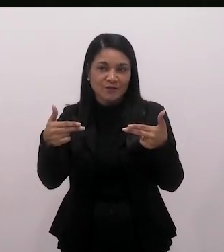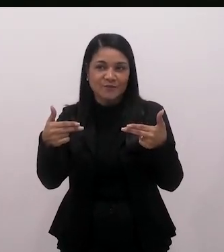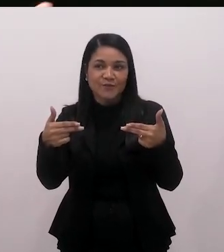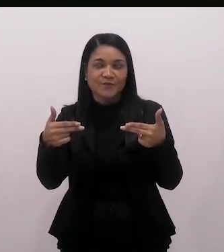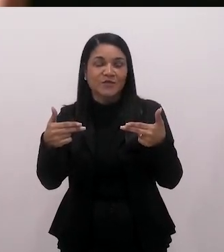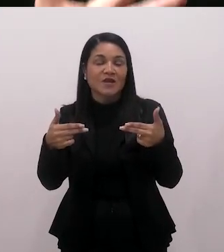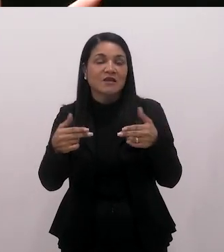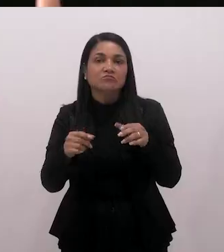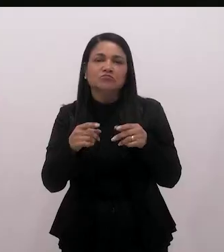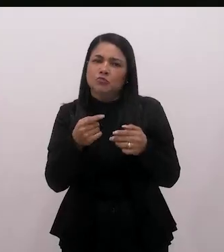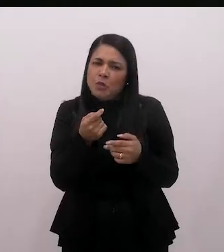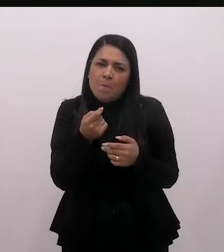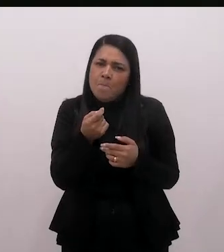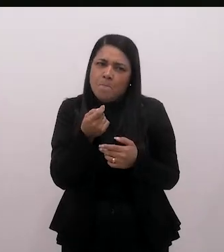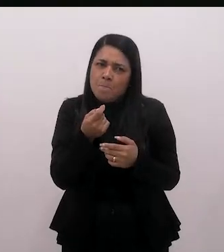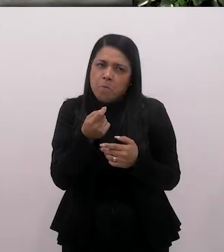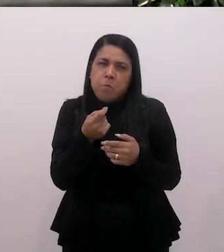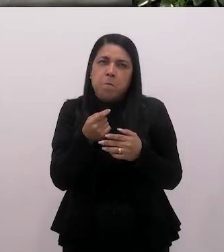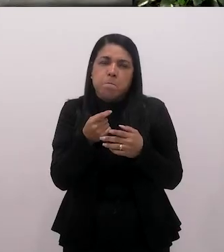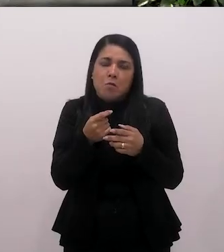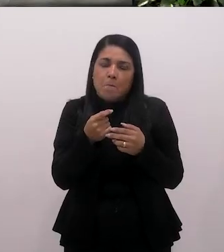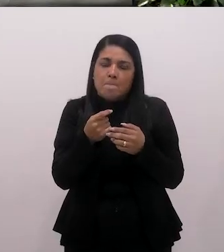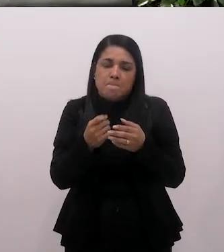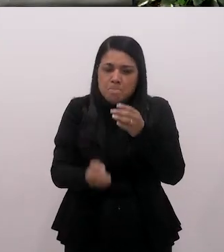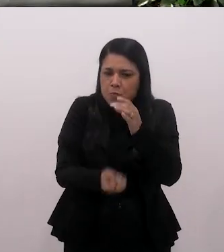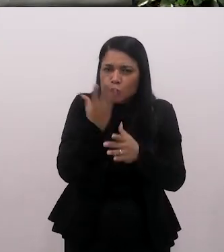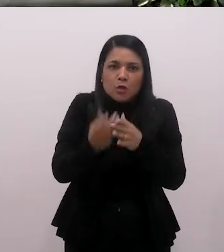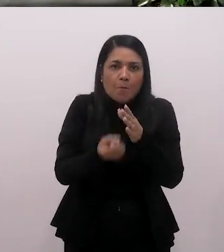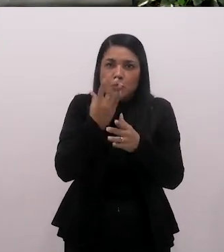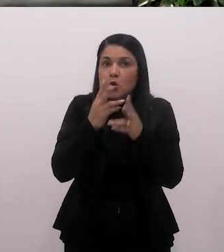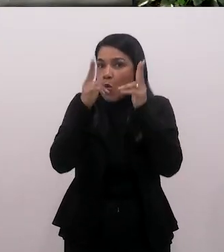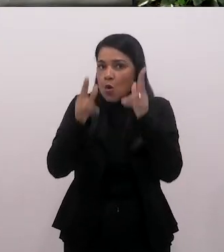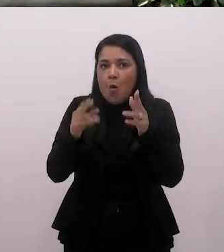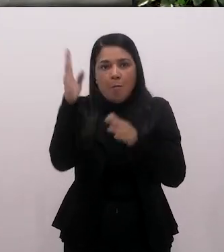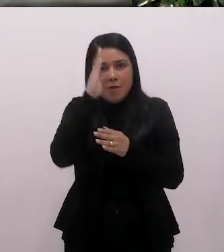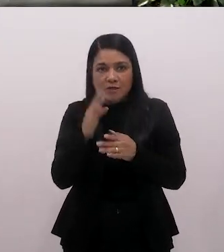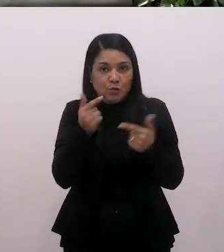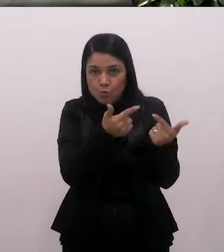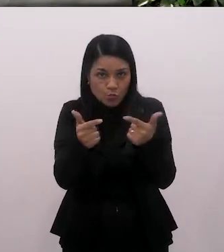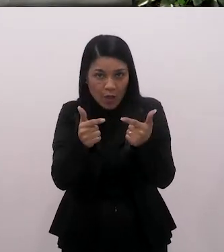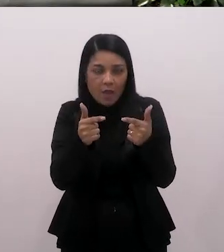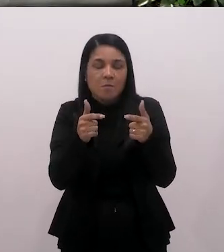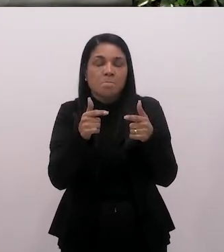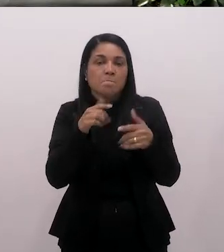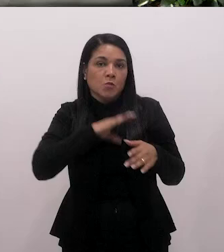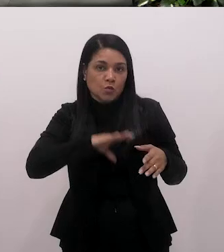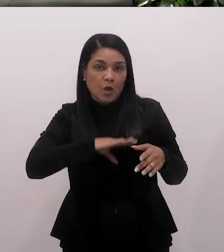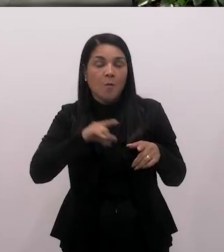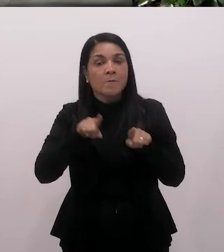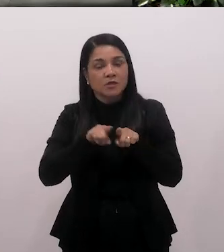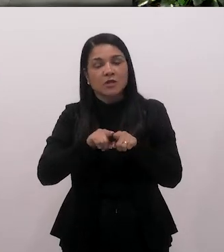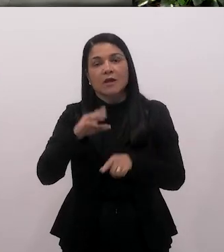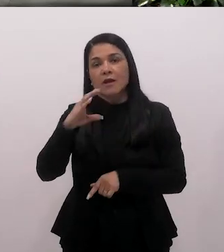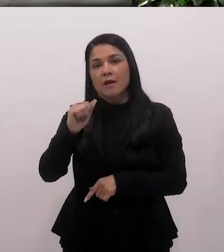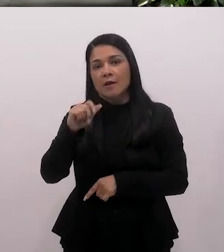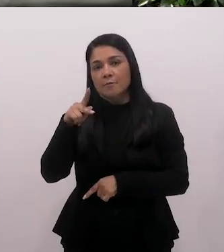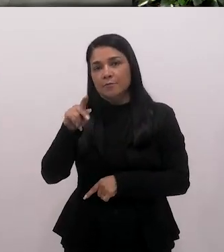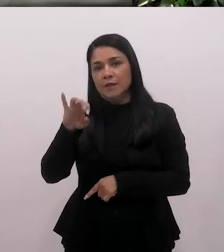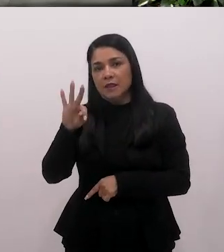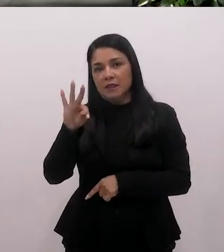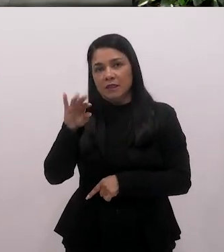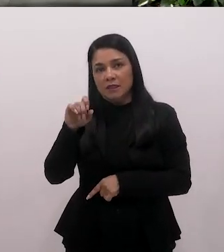nós não temos tanta produção como vocês, mas de qualquer forma, ainda agora neste final de semana tiveram os Capitão